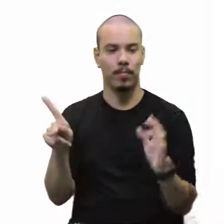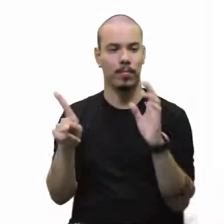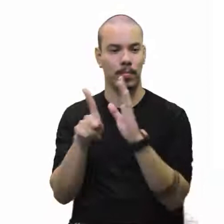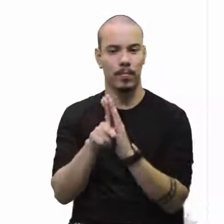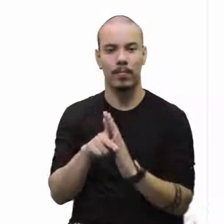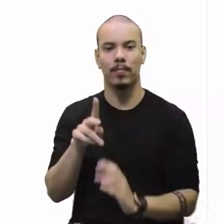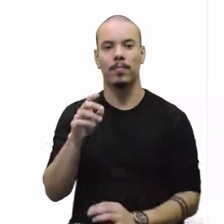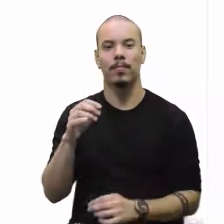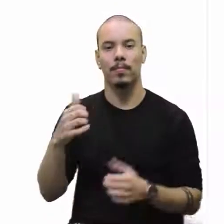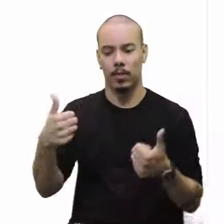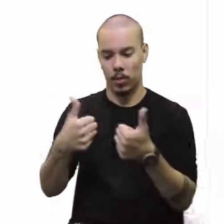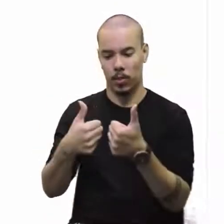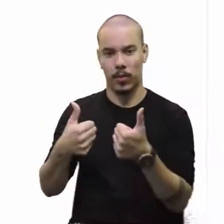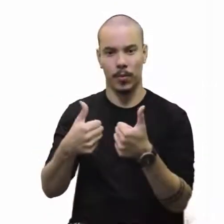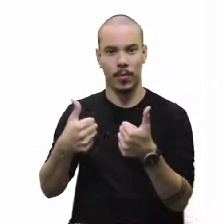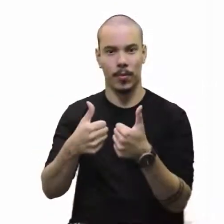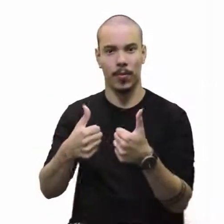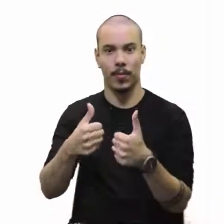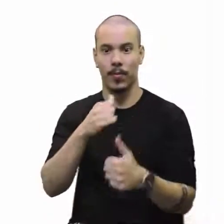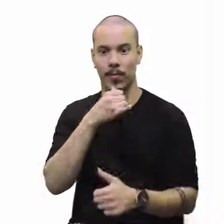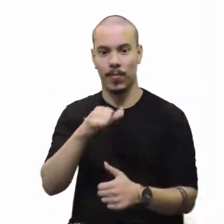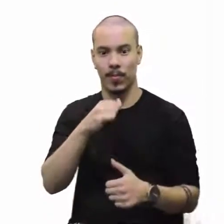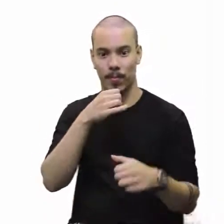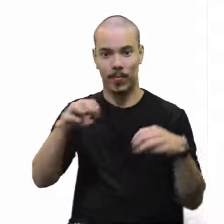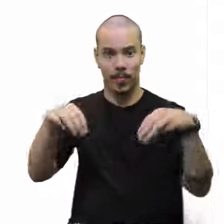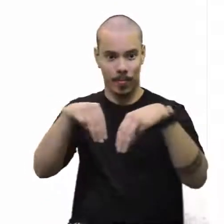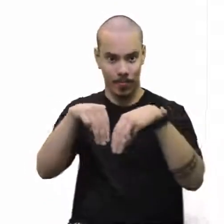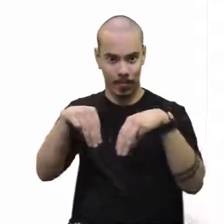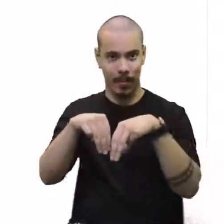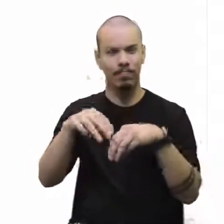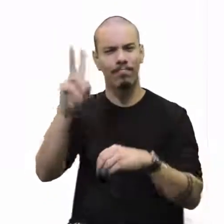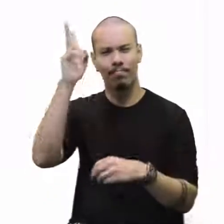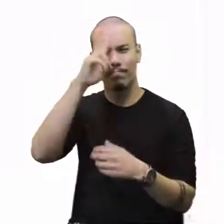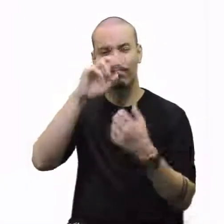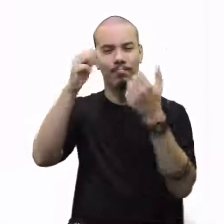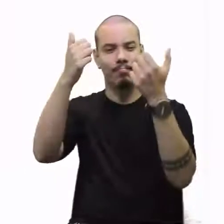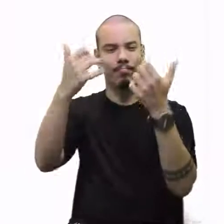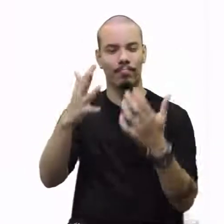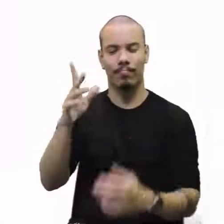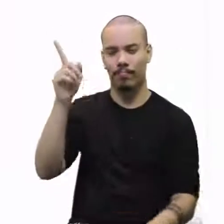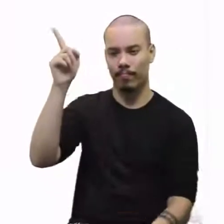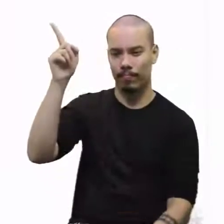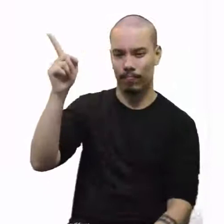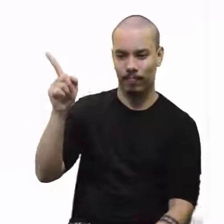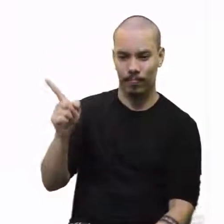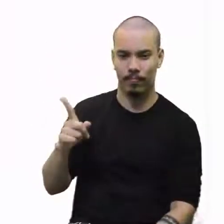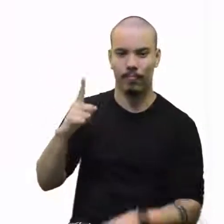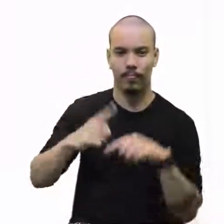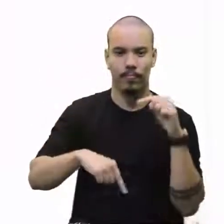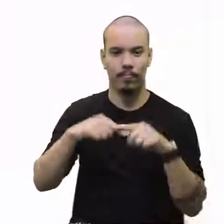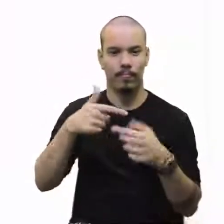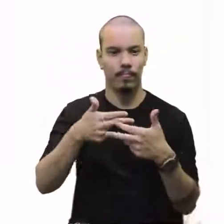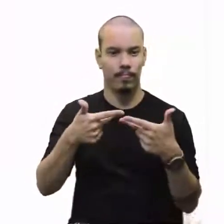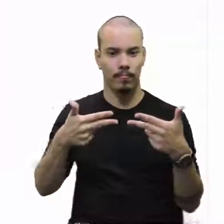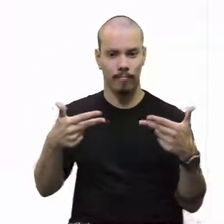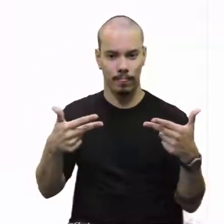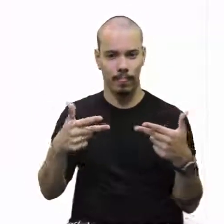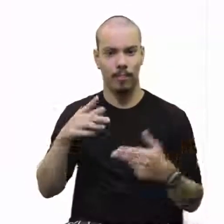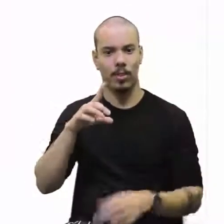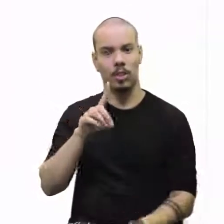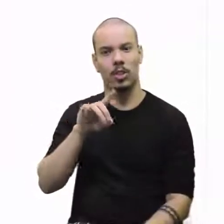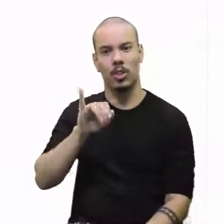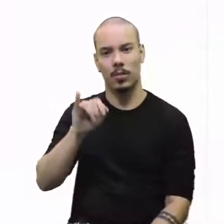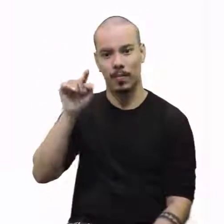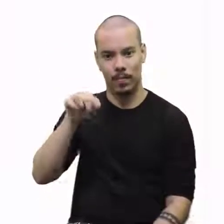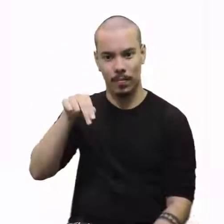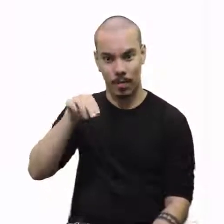indução eletromagnética, né? Bom, falamos aí em máquinas elétricas, né? E lógico,